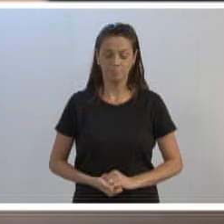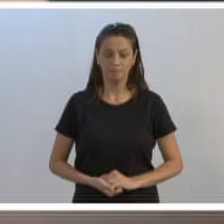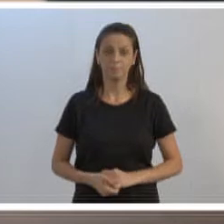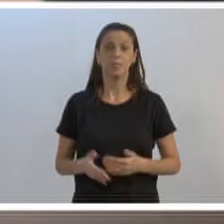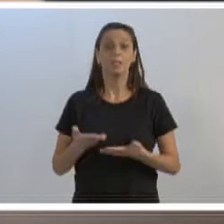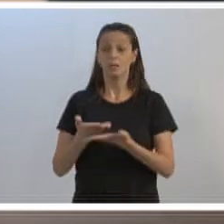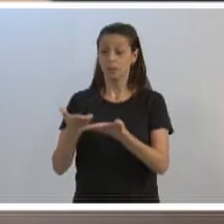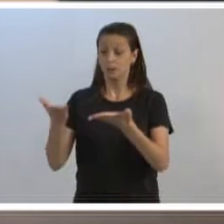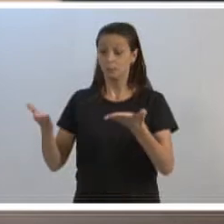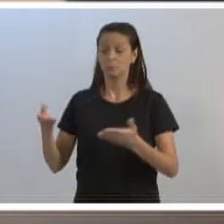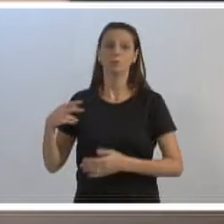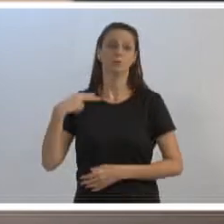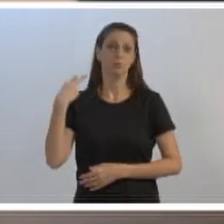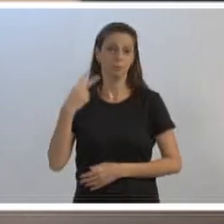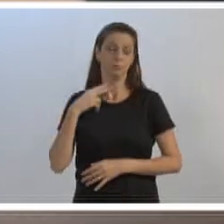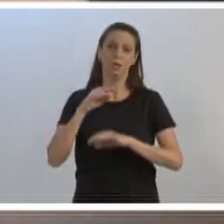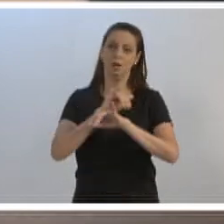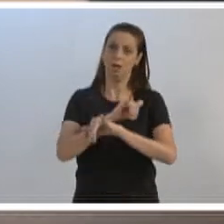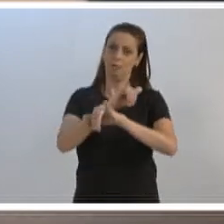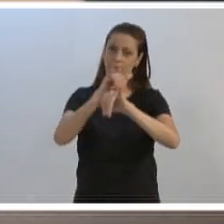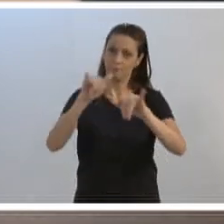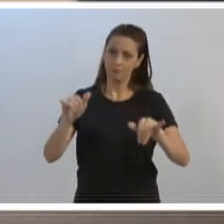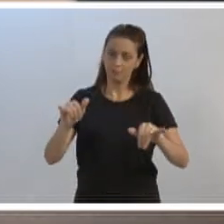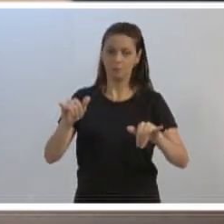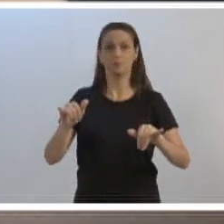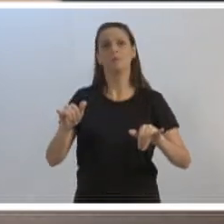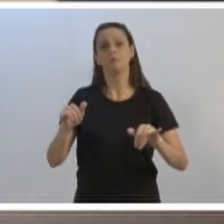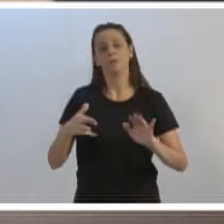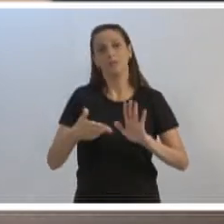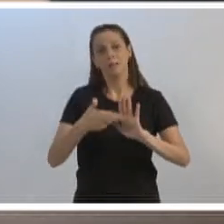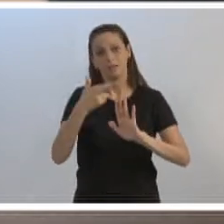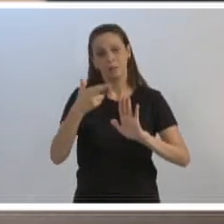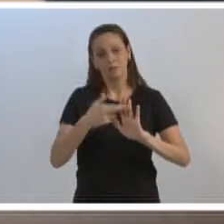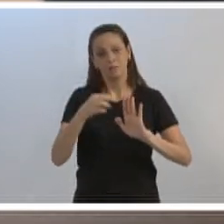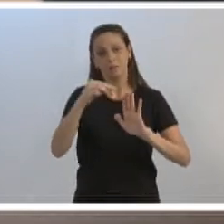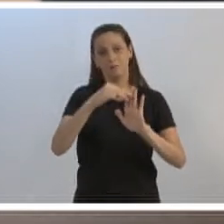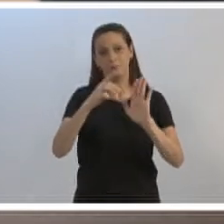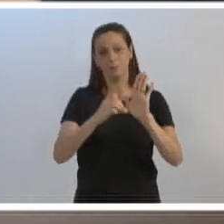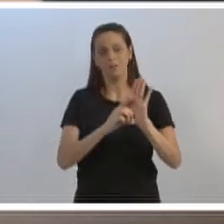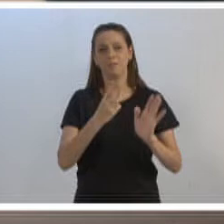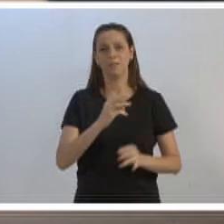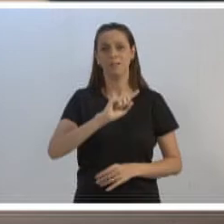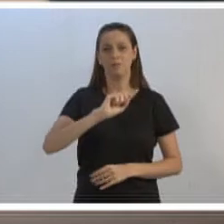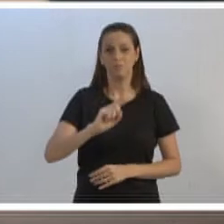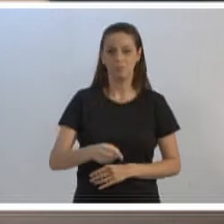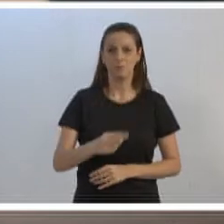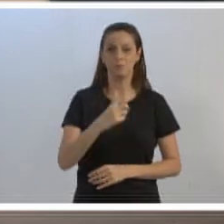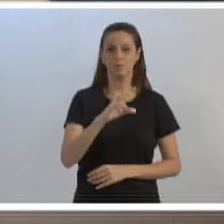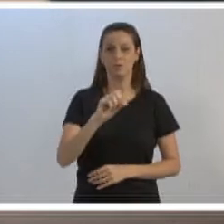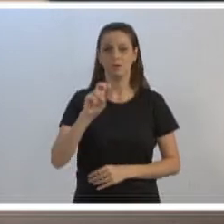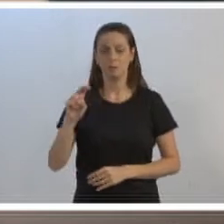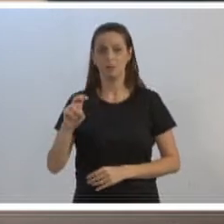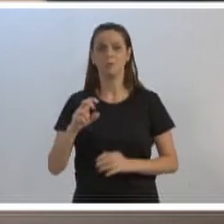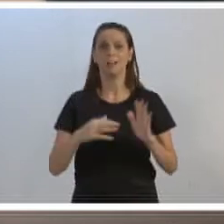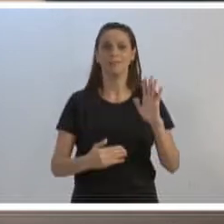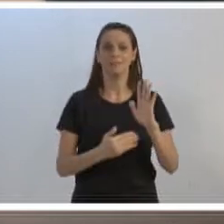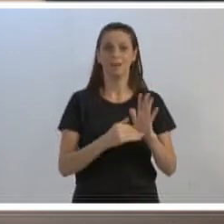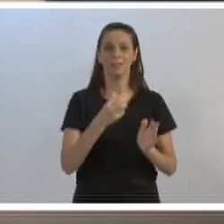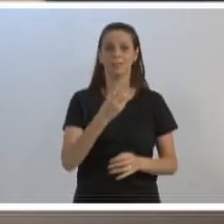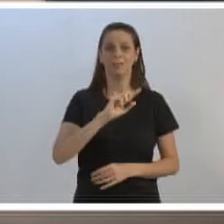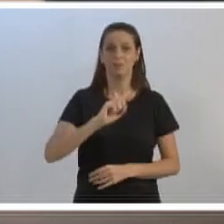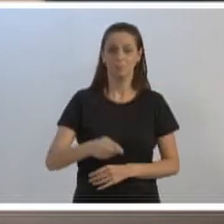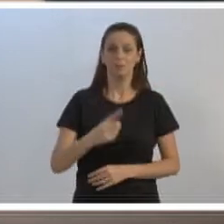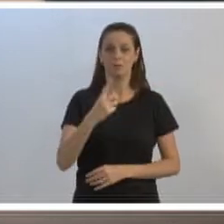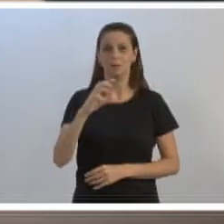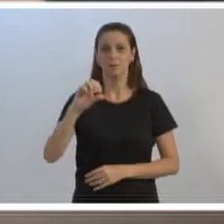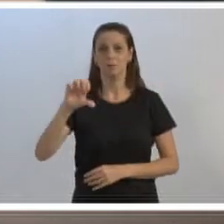Senhores vereadores, comunico a promulgação da resolução MD 3105 a 3109 e